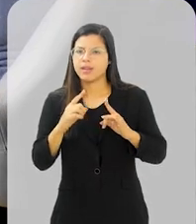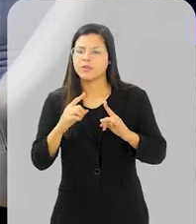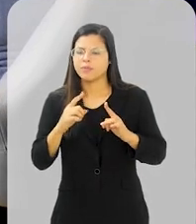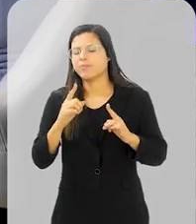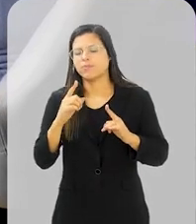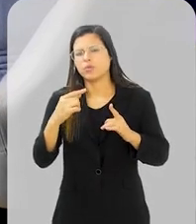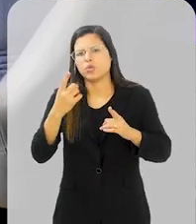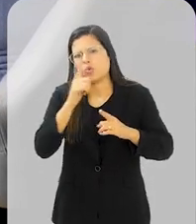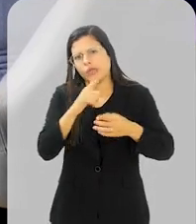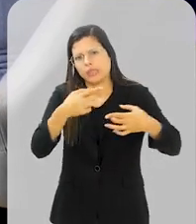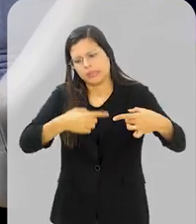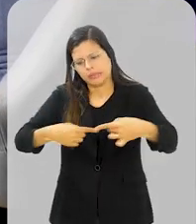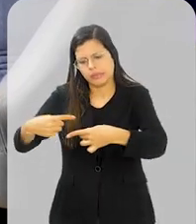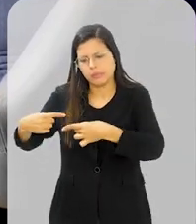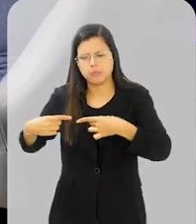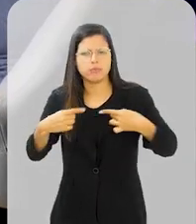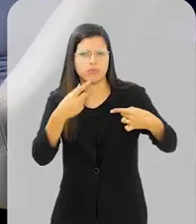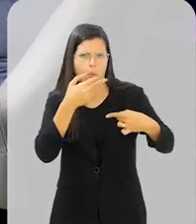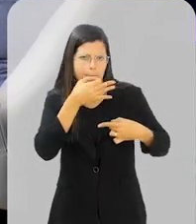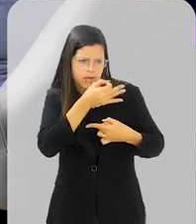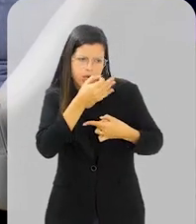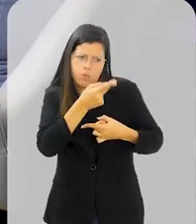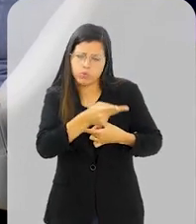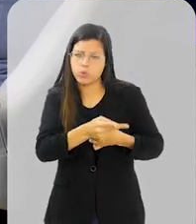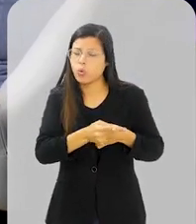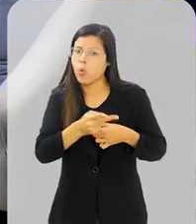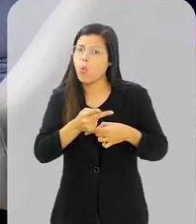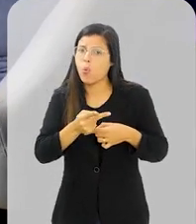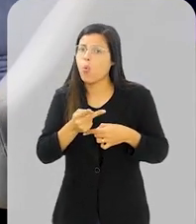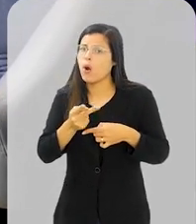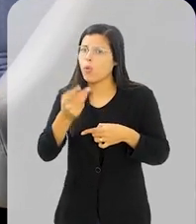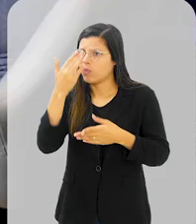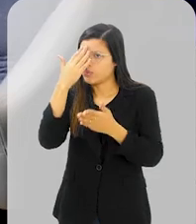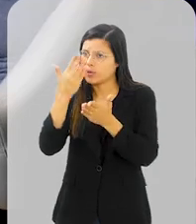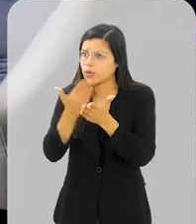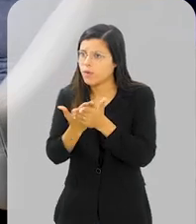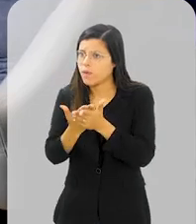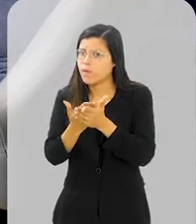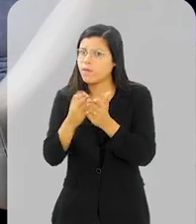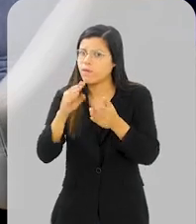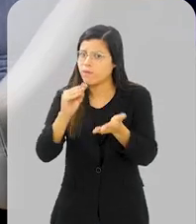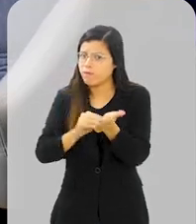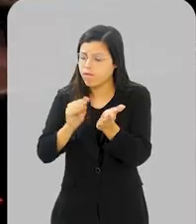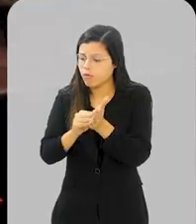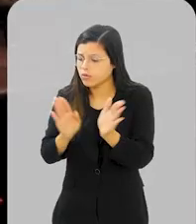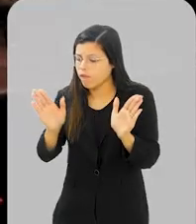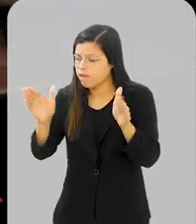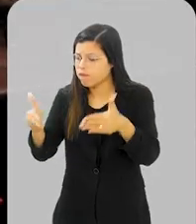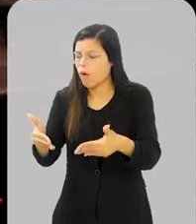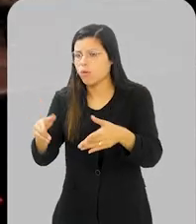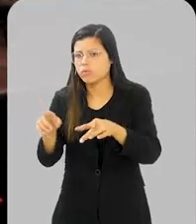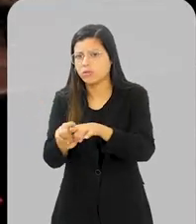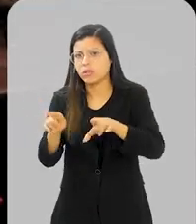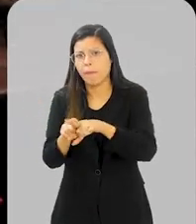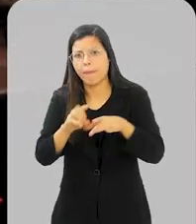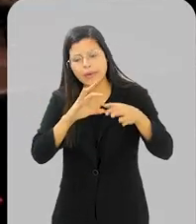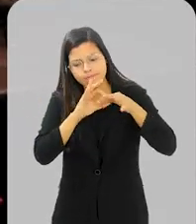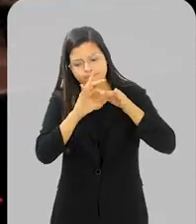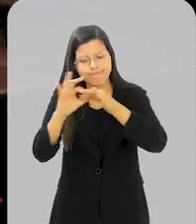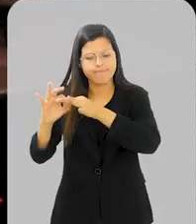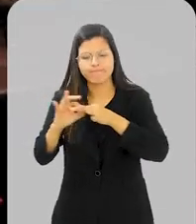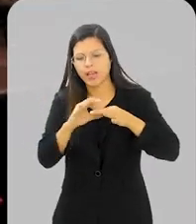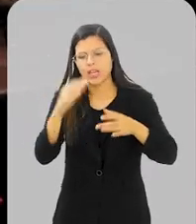aqui claro, em cima da tua opinião, eu acho que está faltando foco e acho que está faltando espírito de seleção